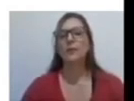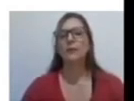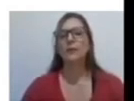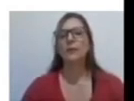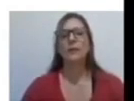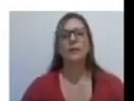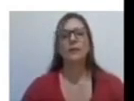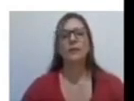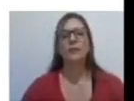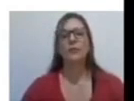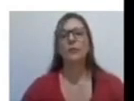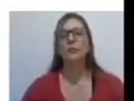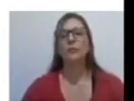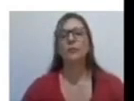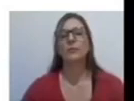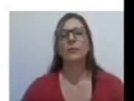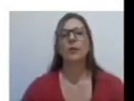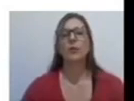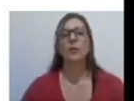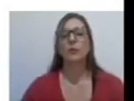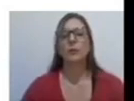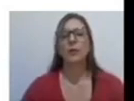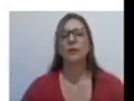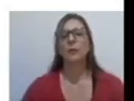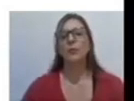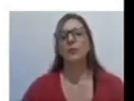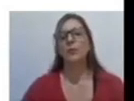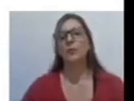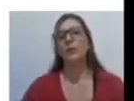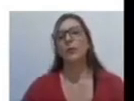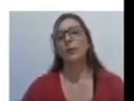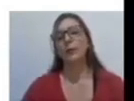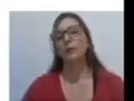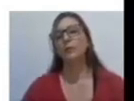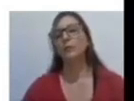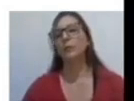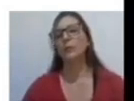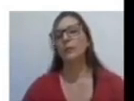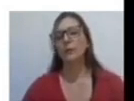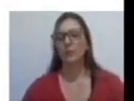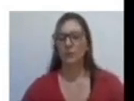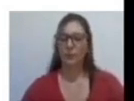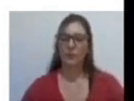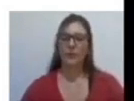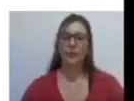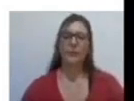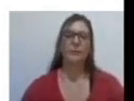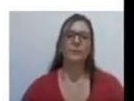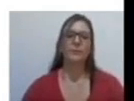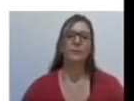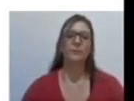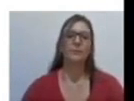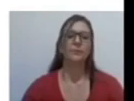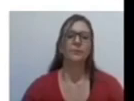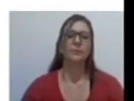restrição alimentar, afinal de contas, o alimento pode ser o remédio ou a causa do